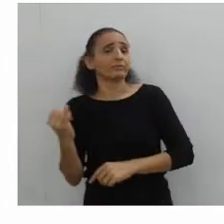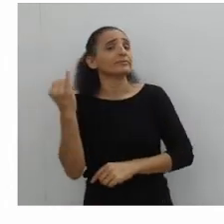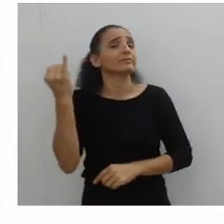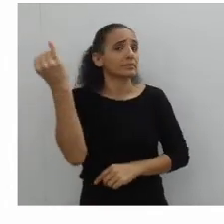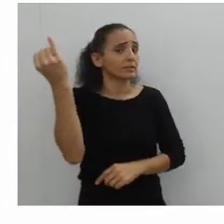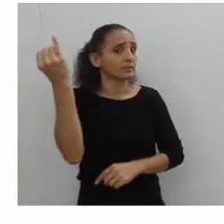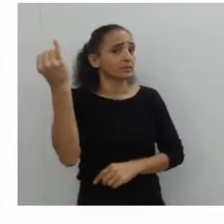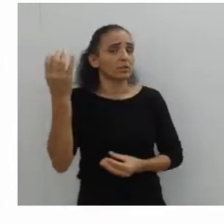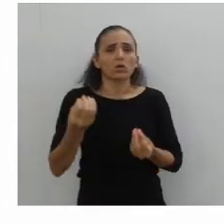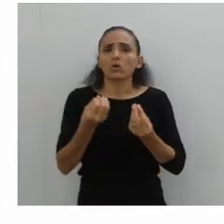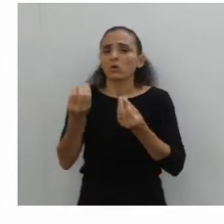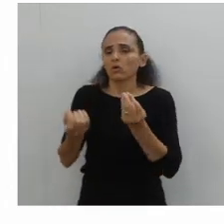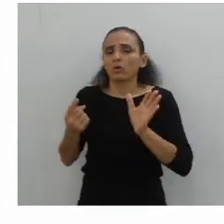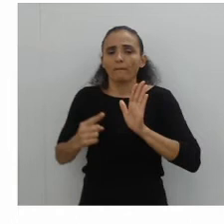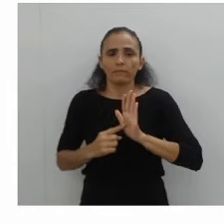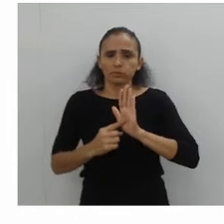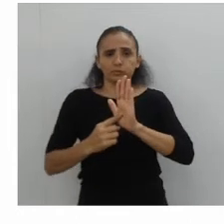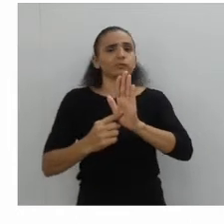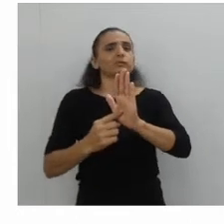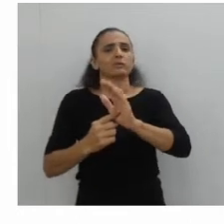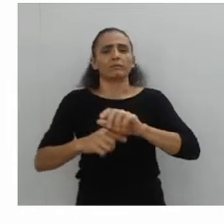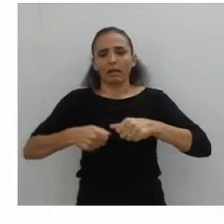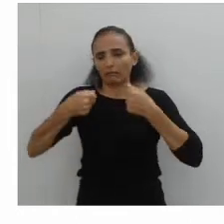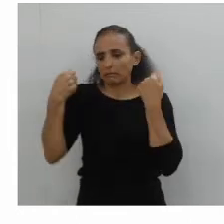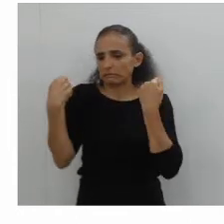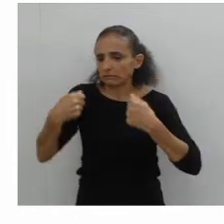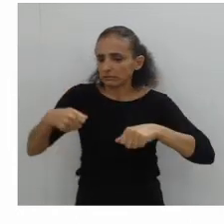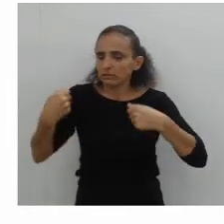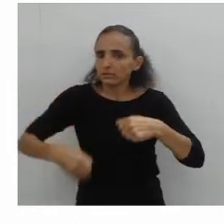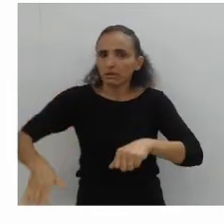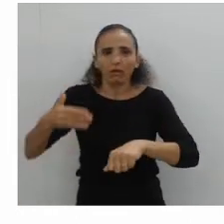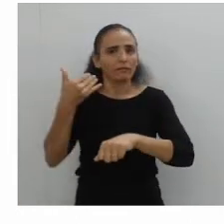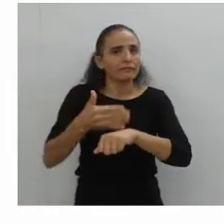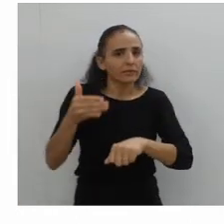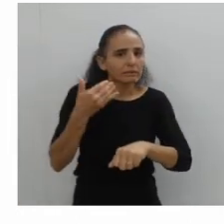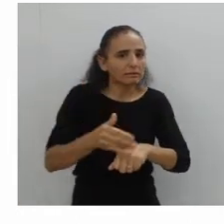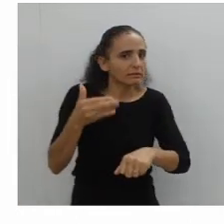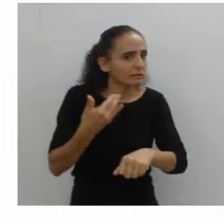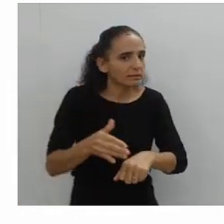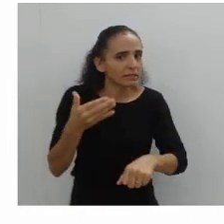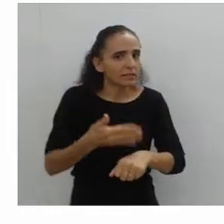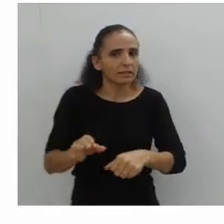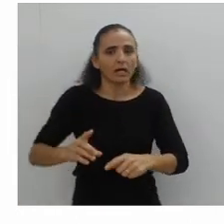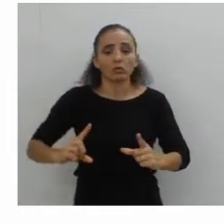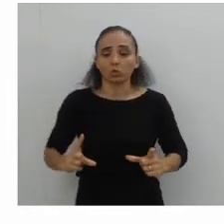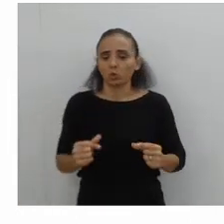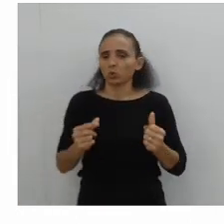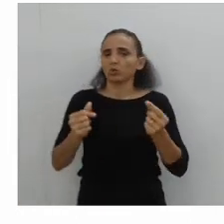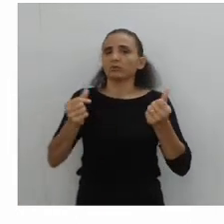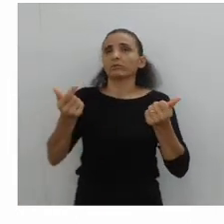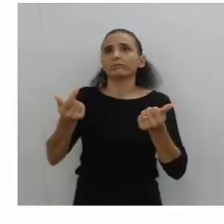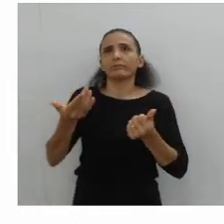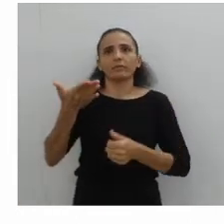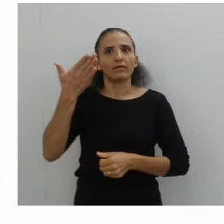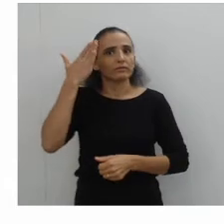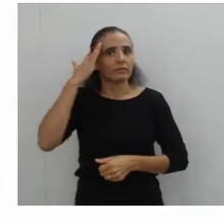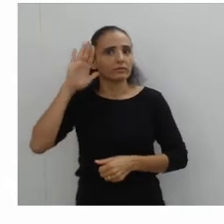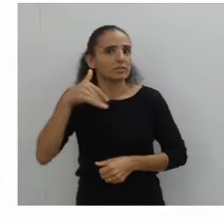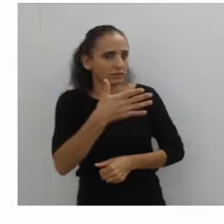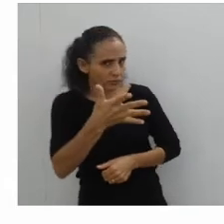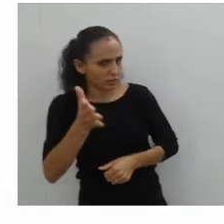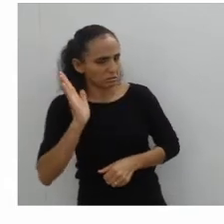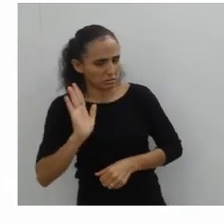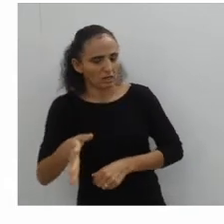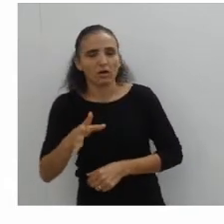a competição ela é explorada ao máximo por aquelas pessoas que são donas do capital. Eu não sei se você